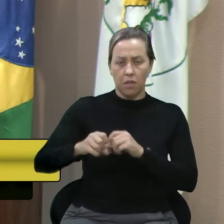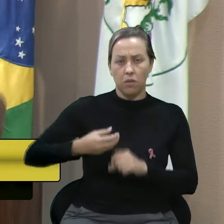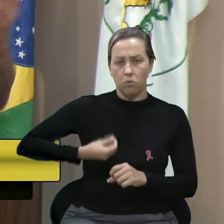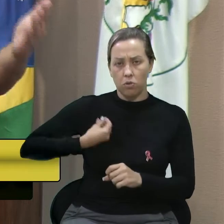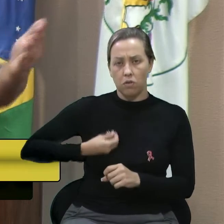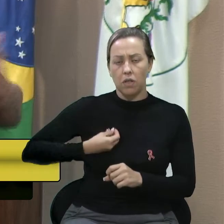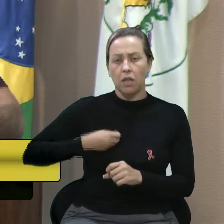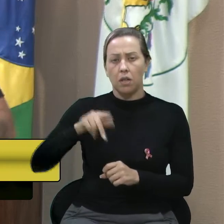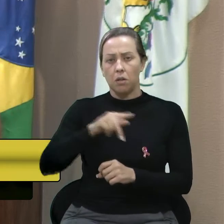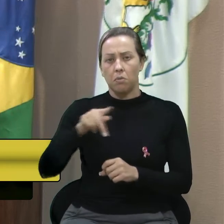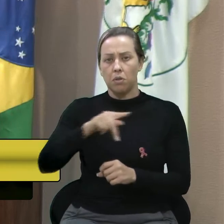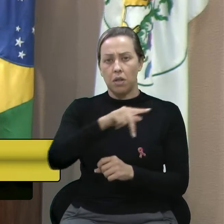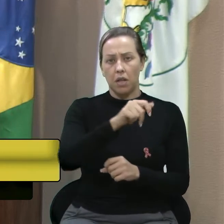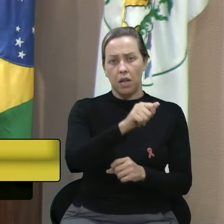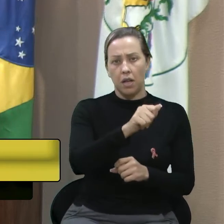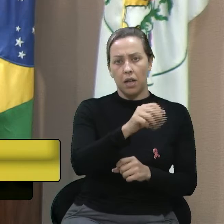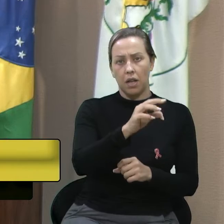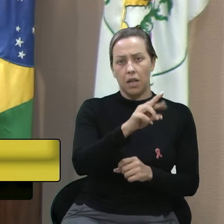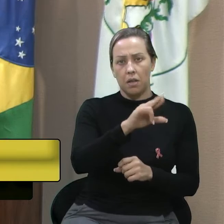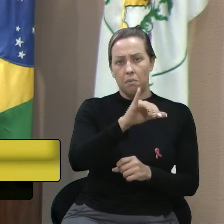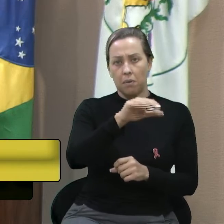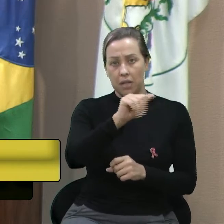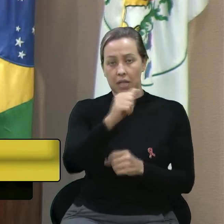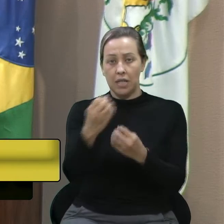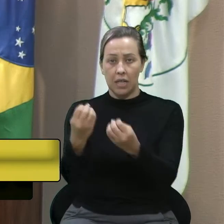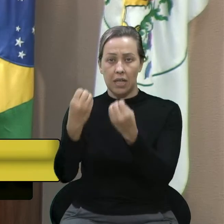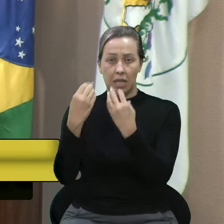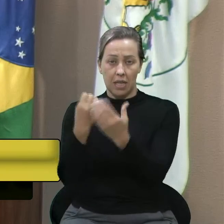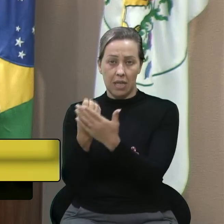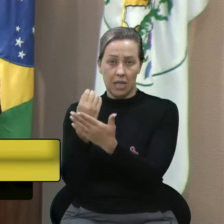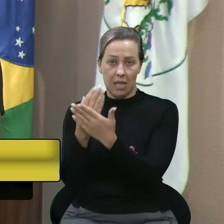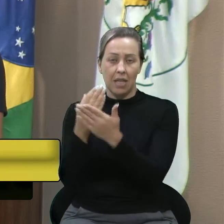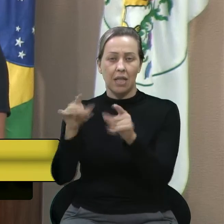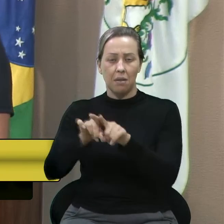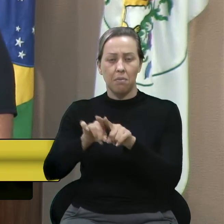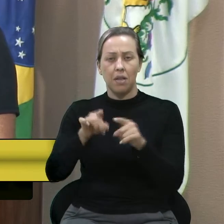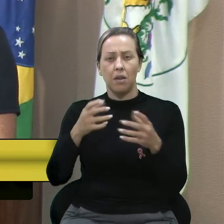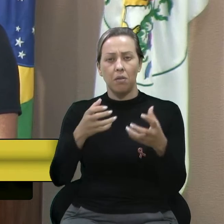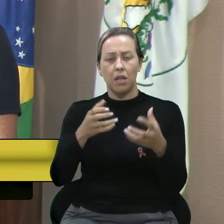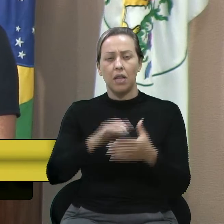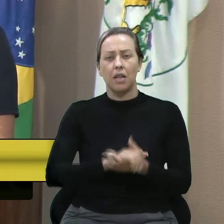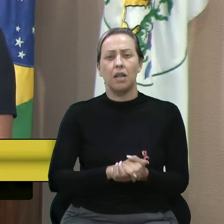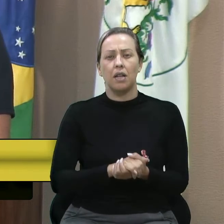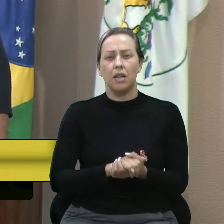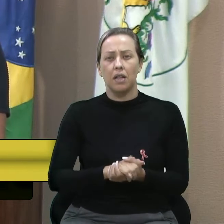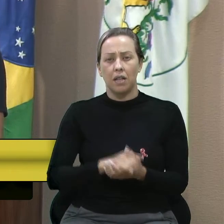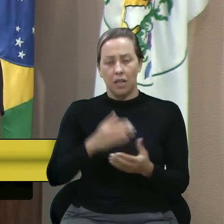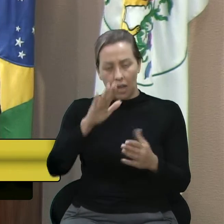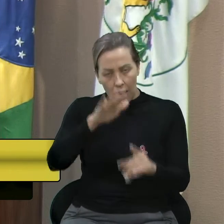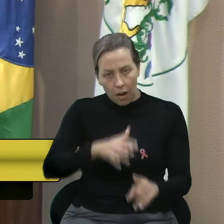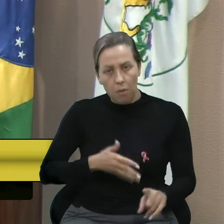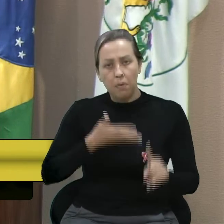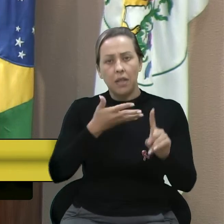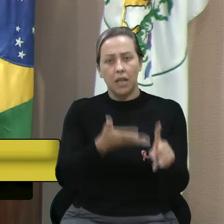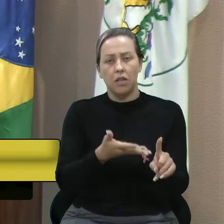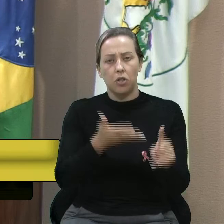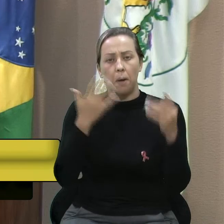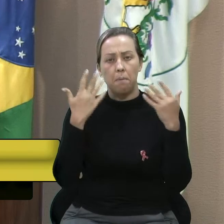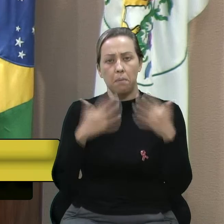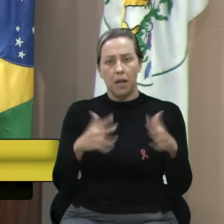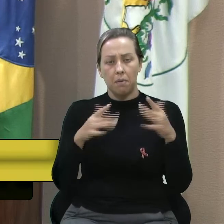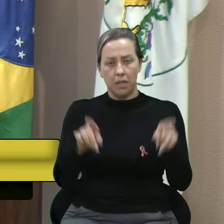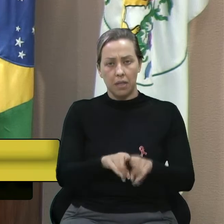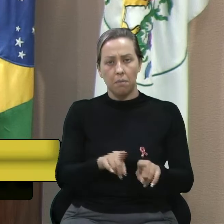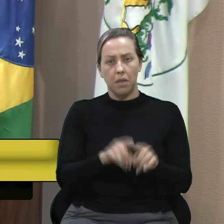tanto como a professora Patrícia, que me alfabetizou, e tantas outras. Eu queria aqui render essa homenagem, né? Parabéns também